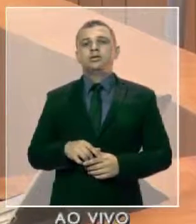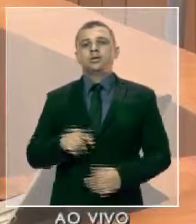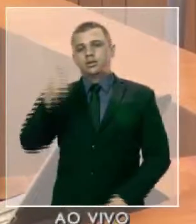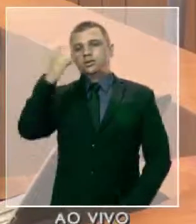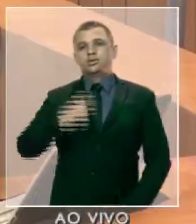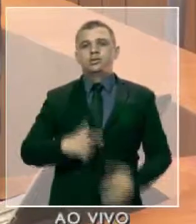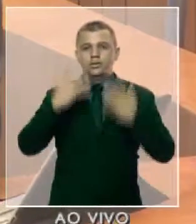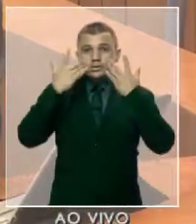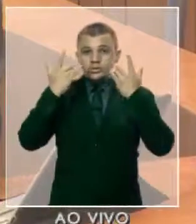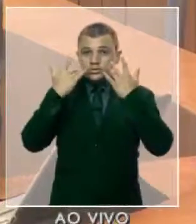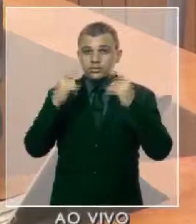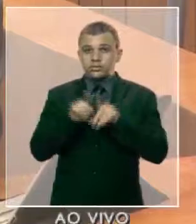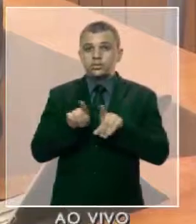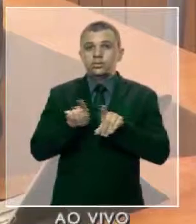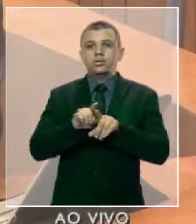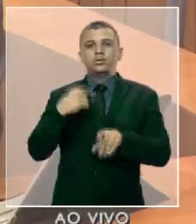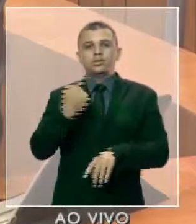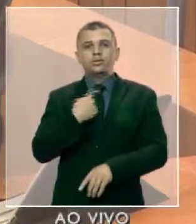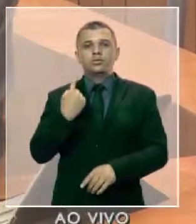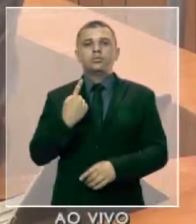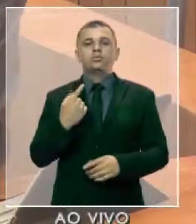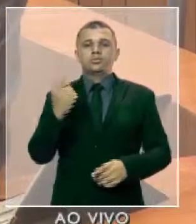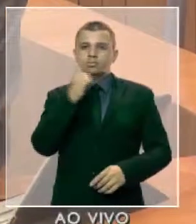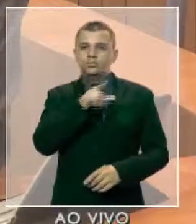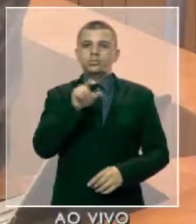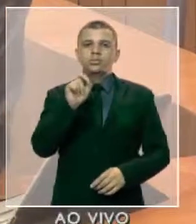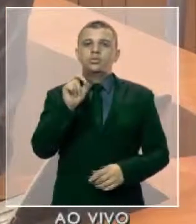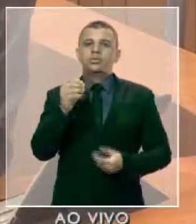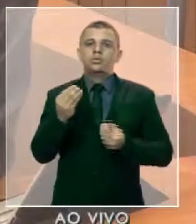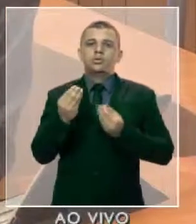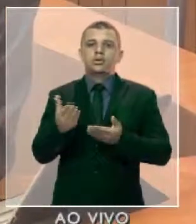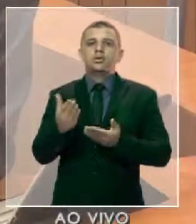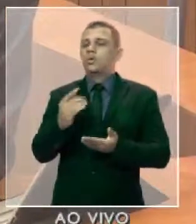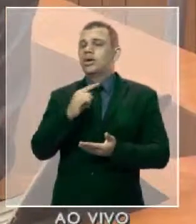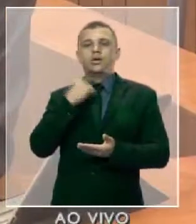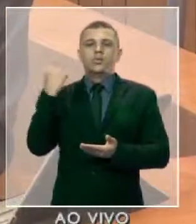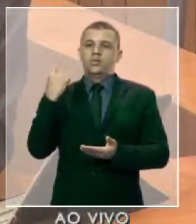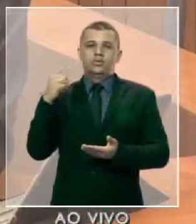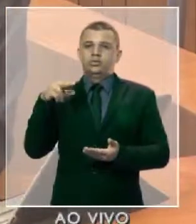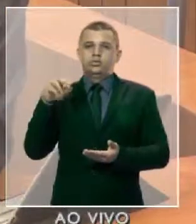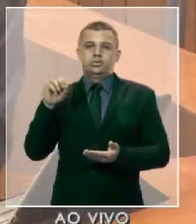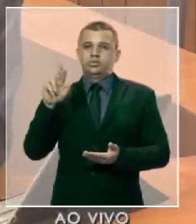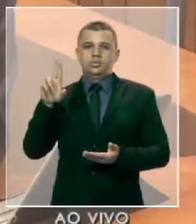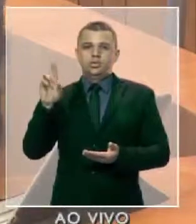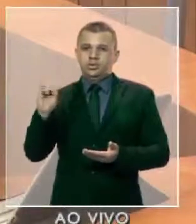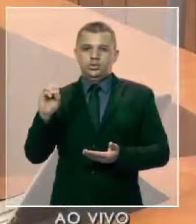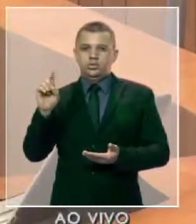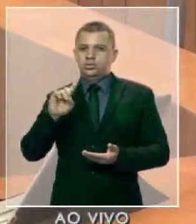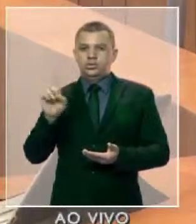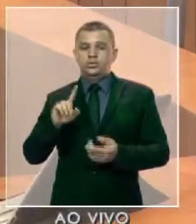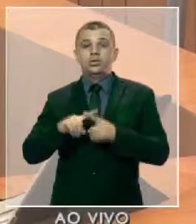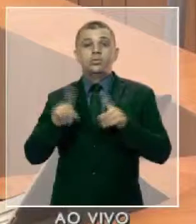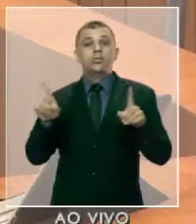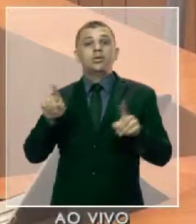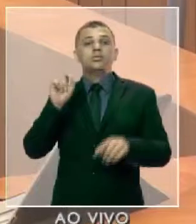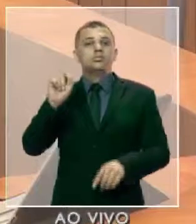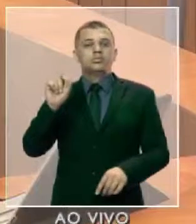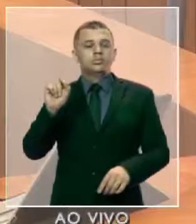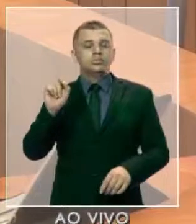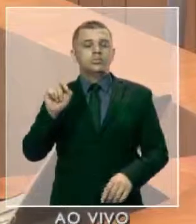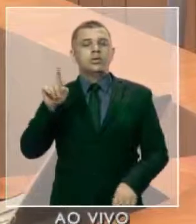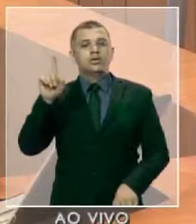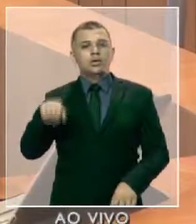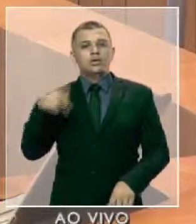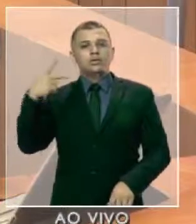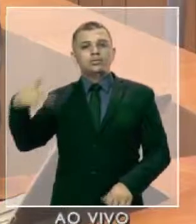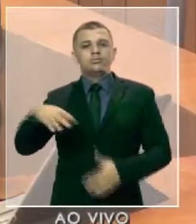artístico, nós aqui cultuamos não a morte do poeta Nauro, mas cultuamos, certamente, a sua